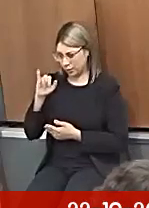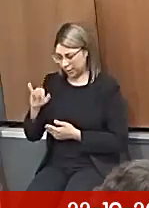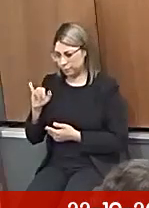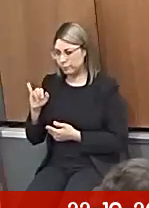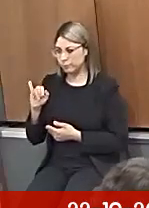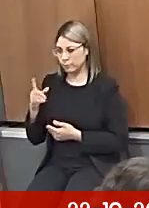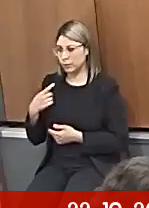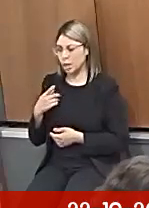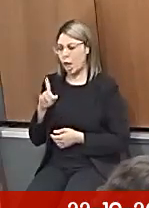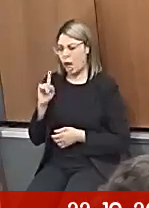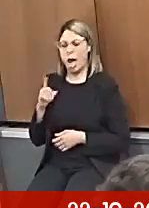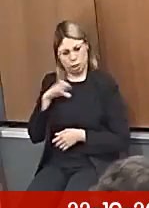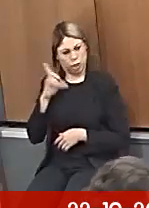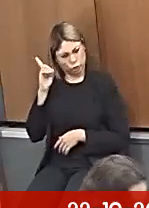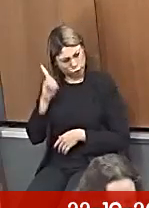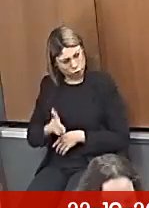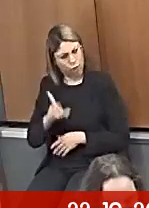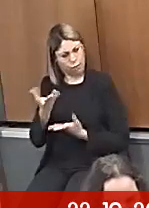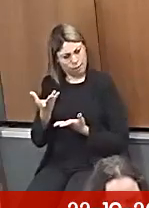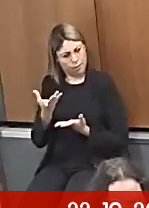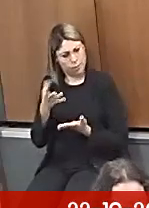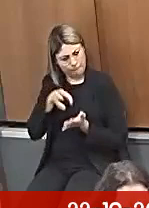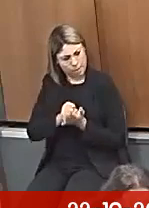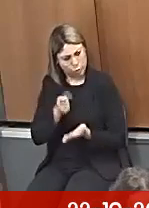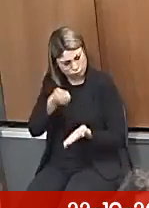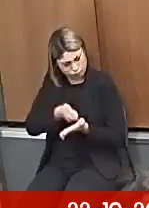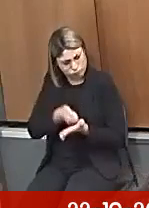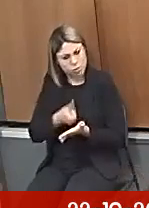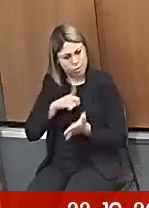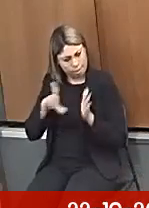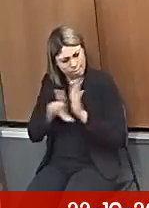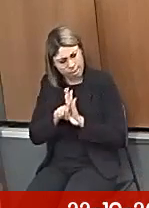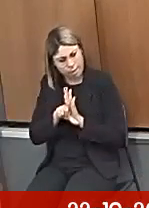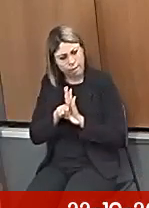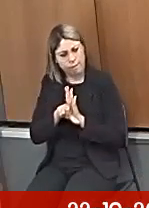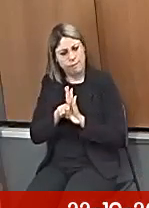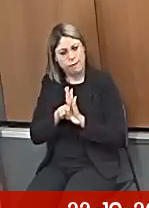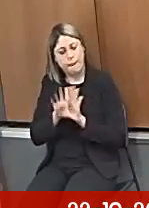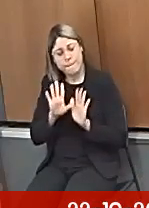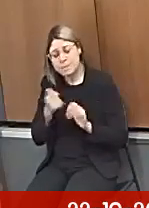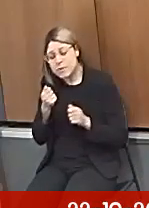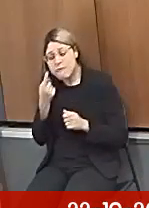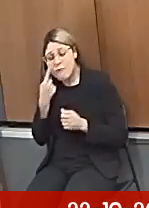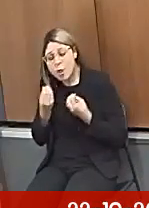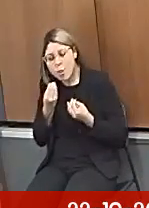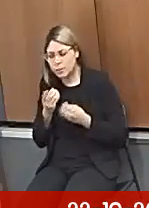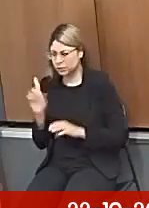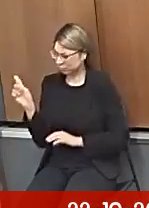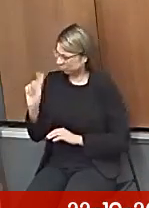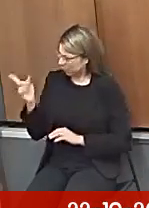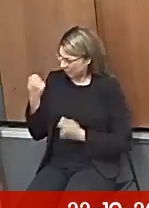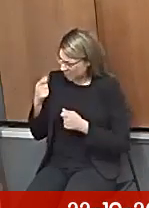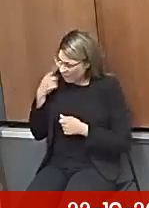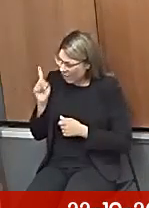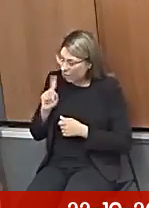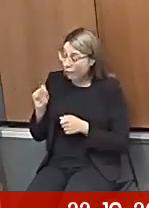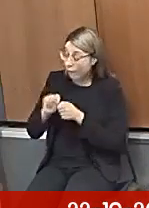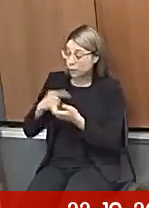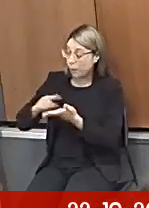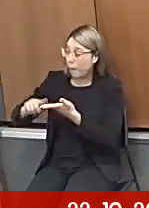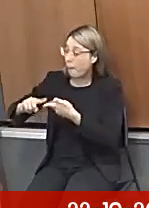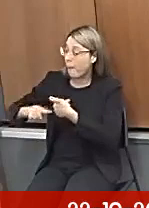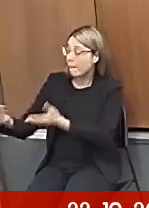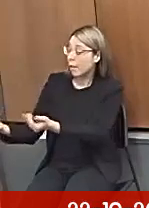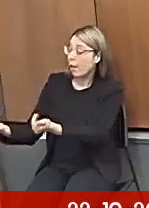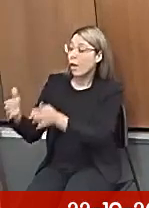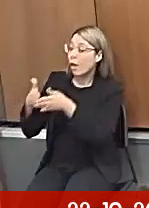não, direito à matrícula compulsória ele tem, está na lei. A gente precisa ver como é que faz. Não, não precisa ver como é que faz. Faz é assim, ó, me